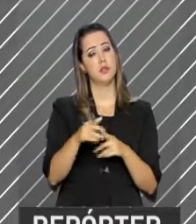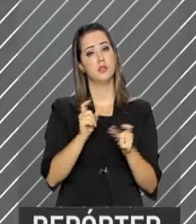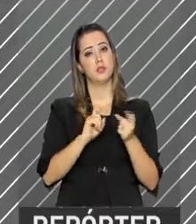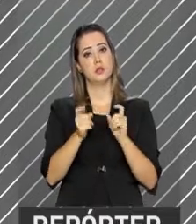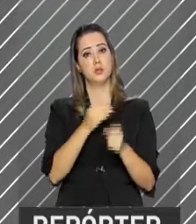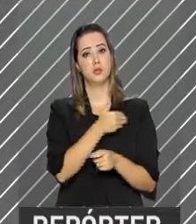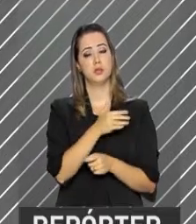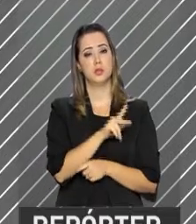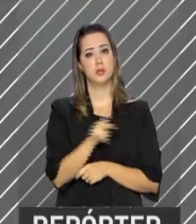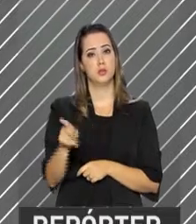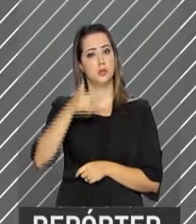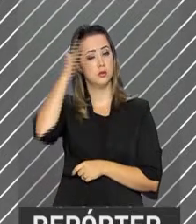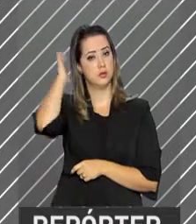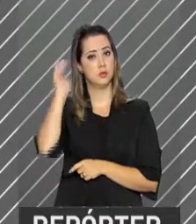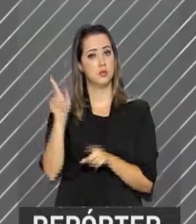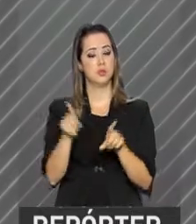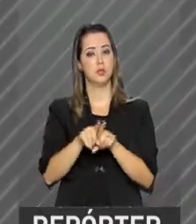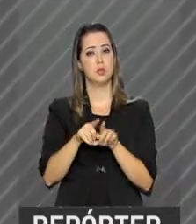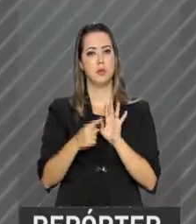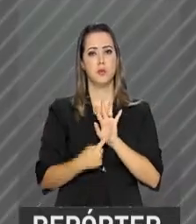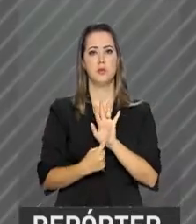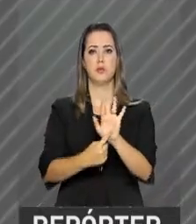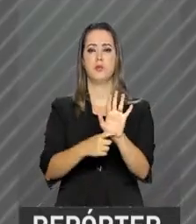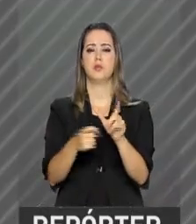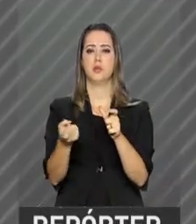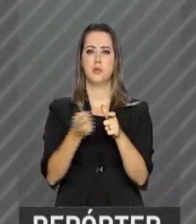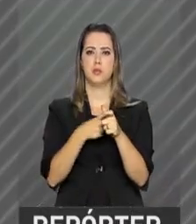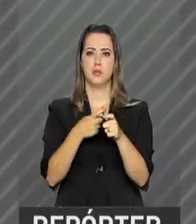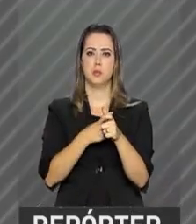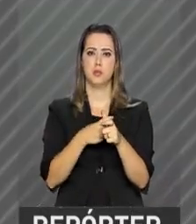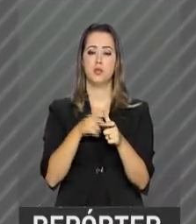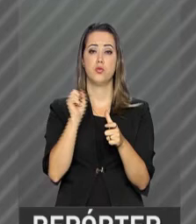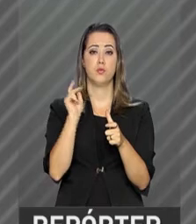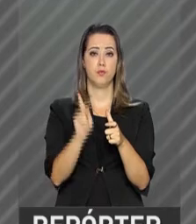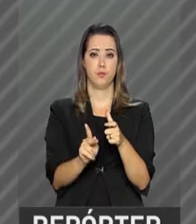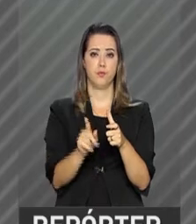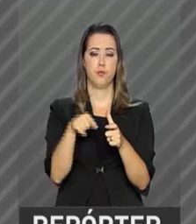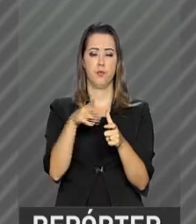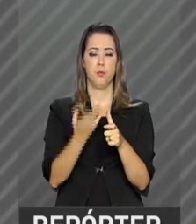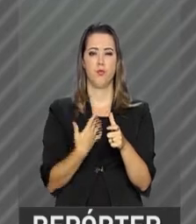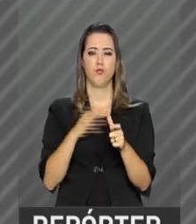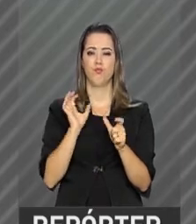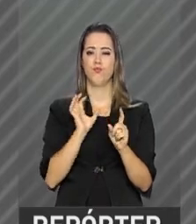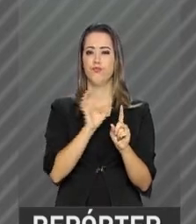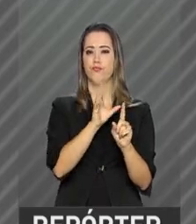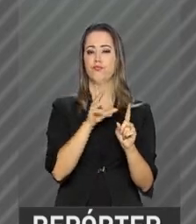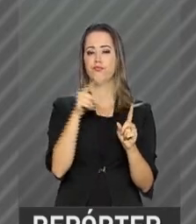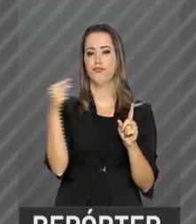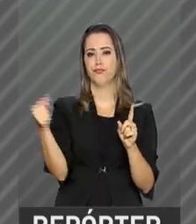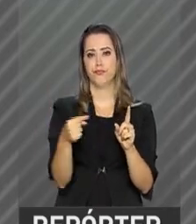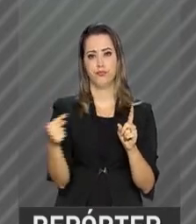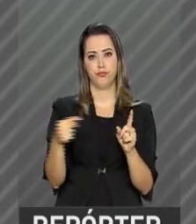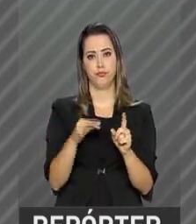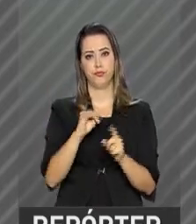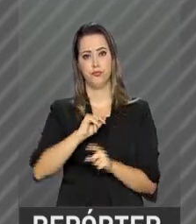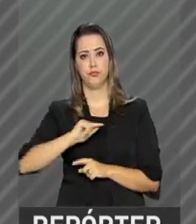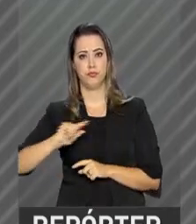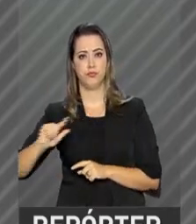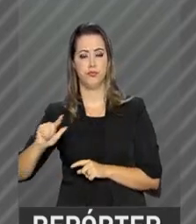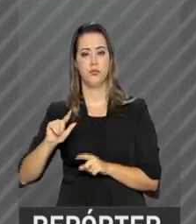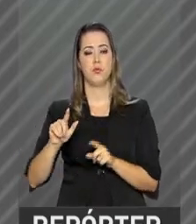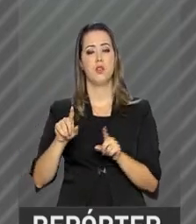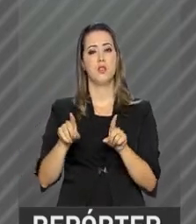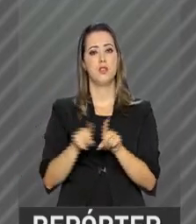temer o documento também aponta que o déficit previdenciário a fé negativamente a avaliação fiscal e